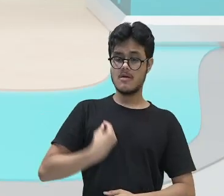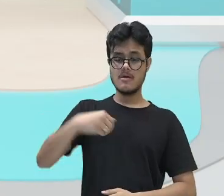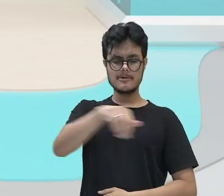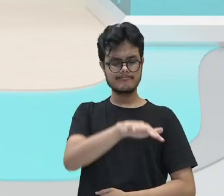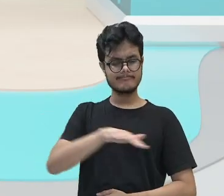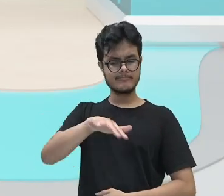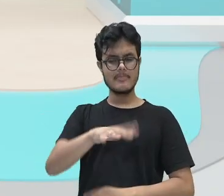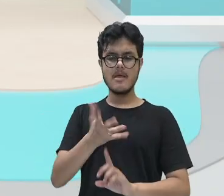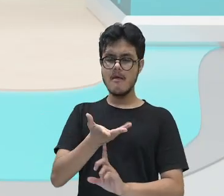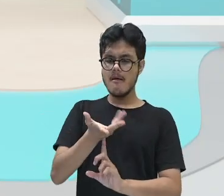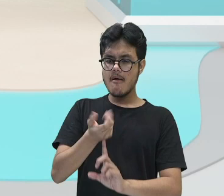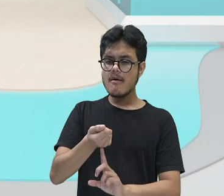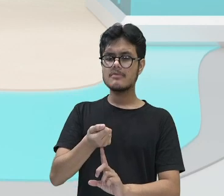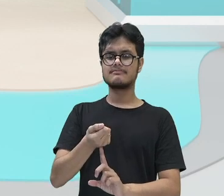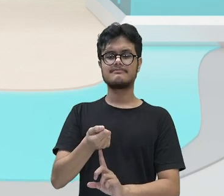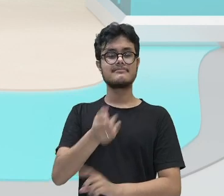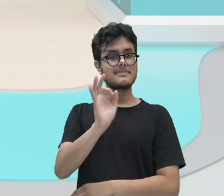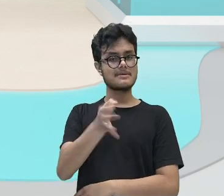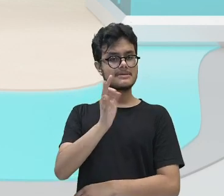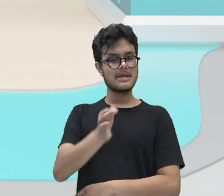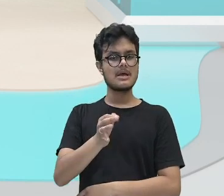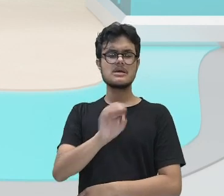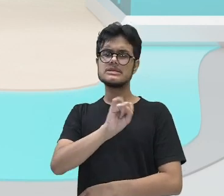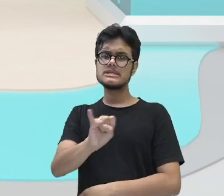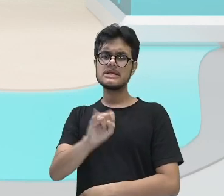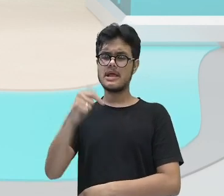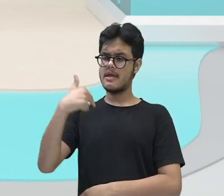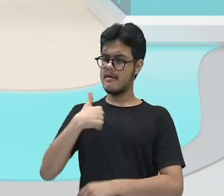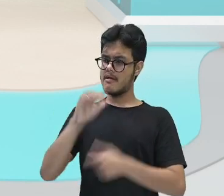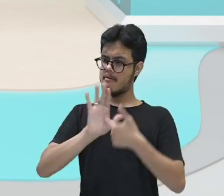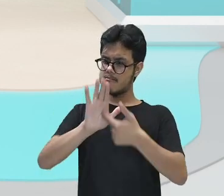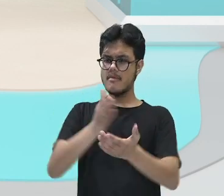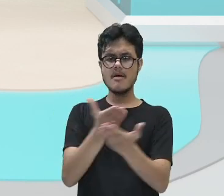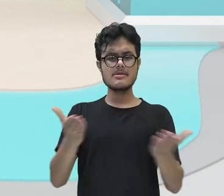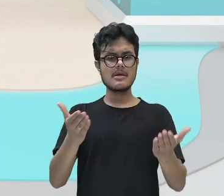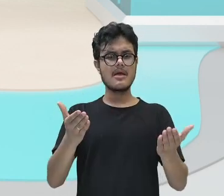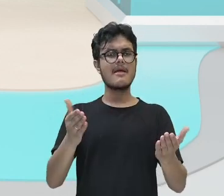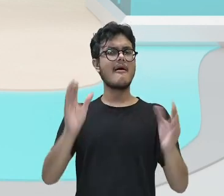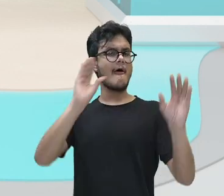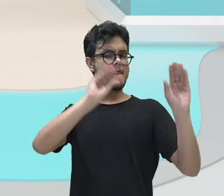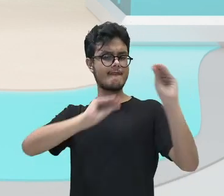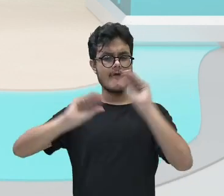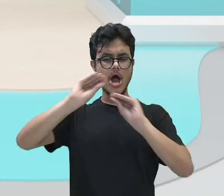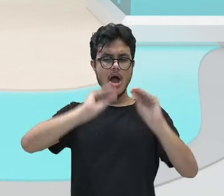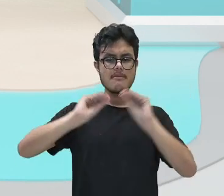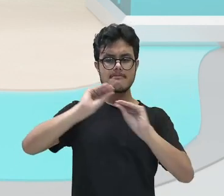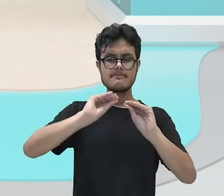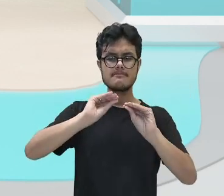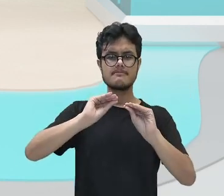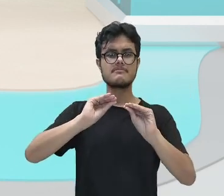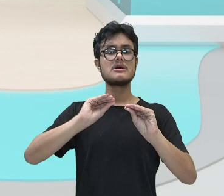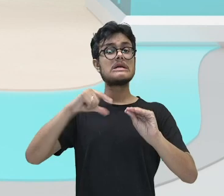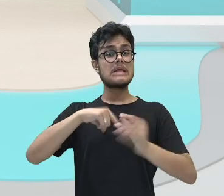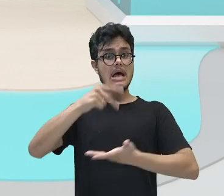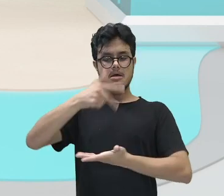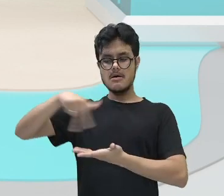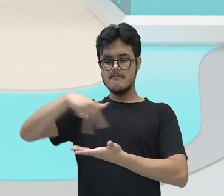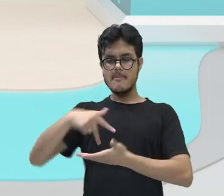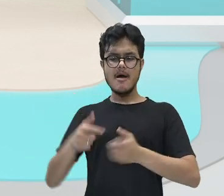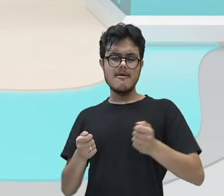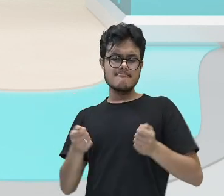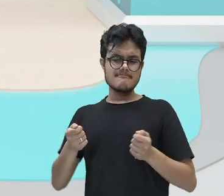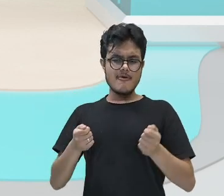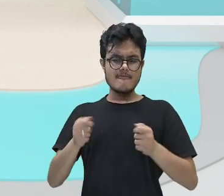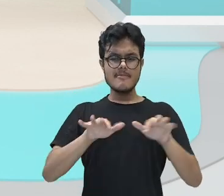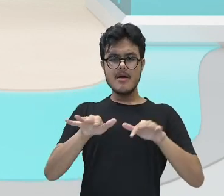envolve todo esse contexto da arte. Para eu fazer a minha apresentação, eu tenho que envolver a fala,